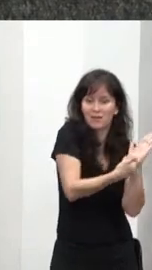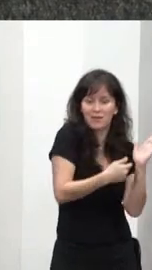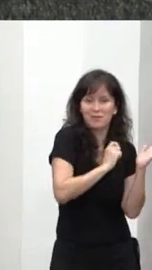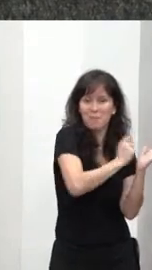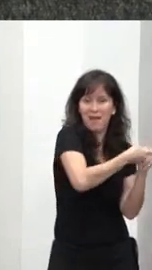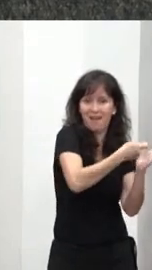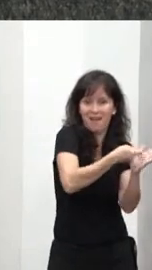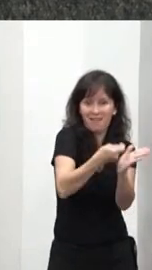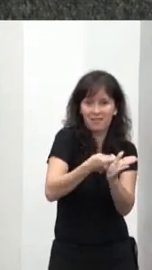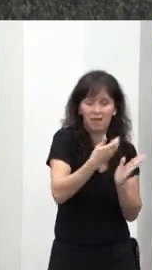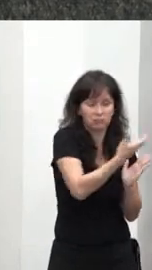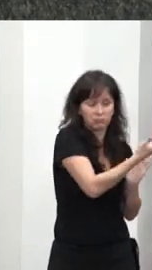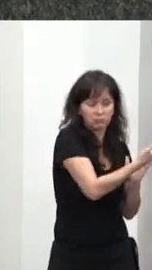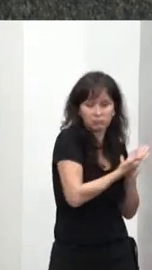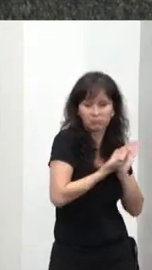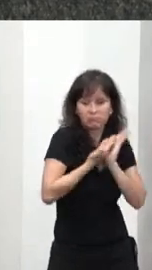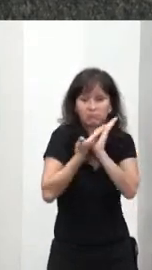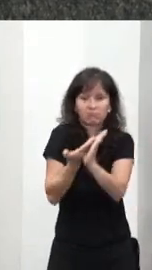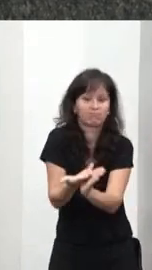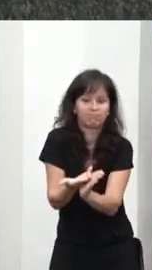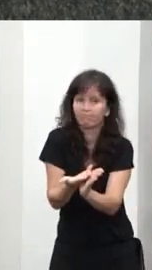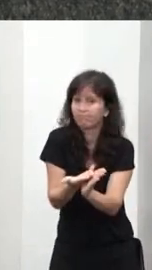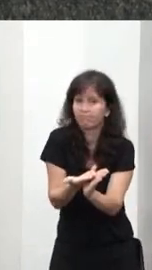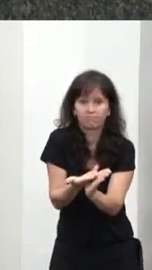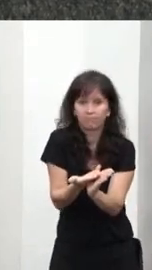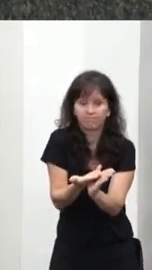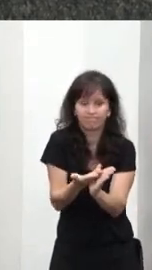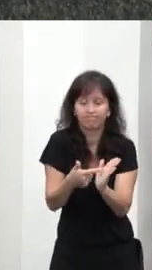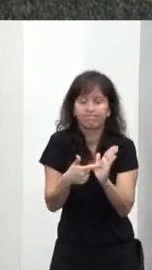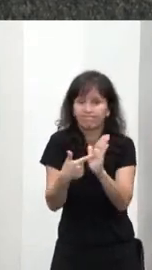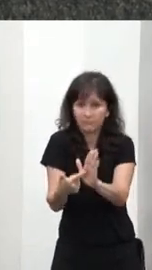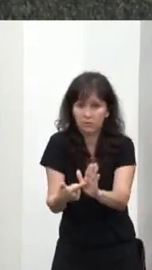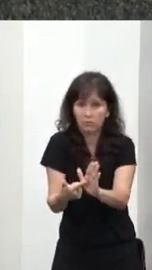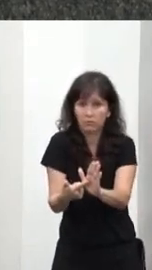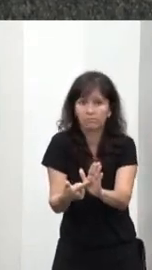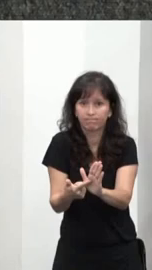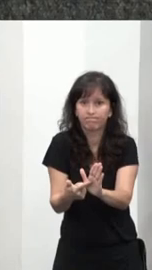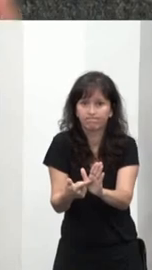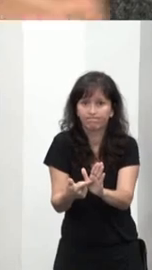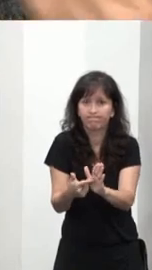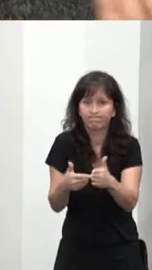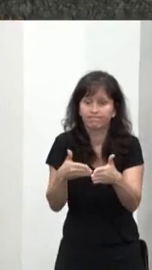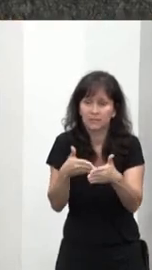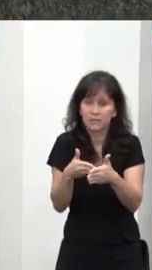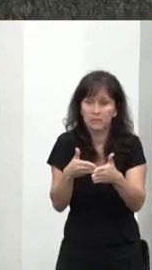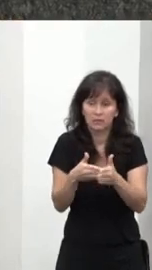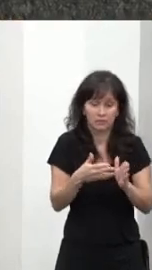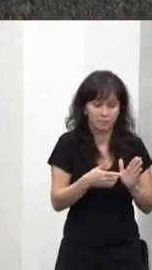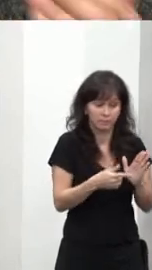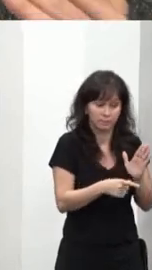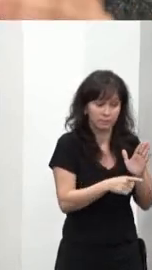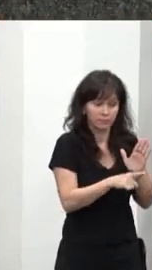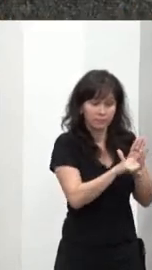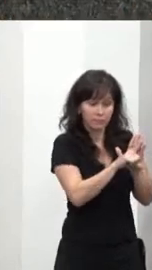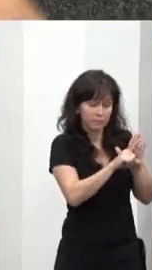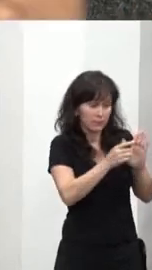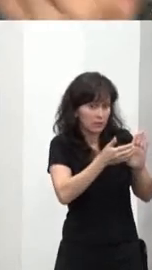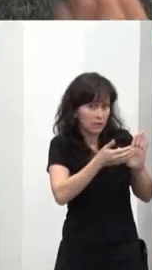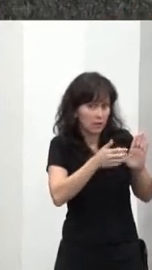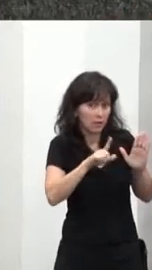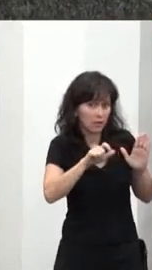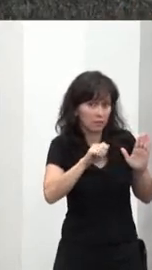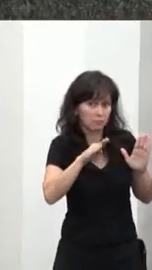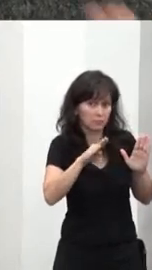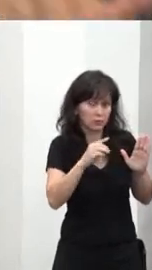executar teve uma dificuldade não vai ser uma necessidade um pré-requisito porque o calendário o prazo de prestação de conta da Lab 1 é Até